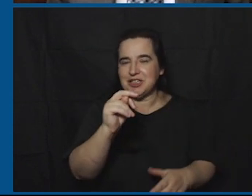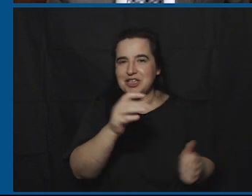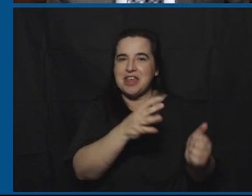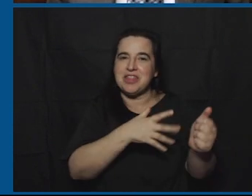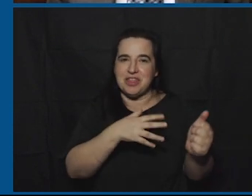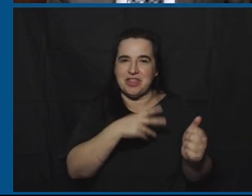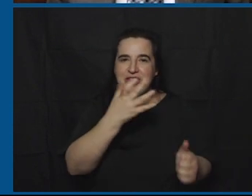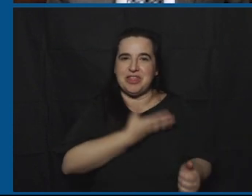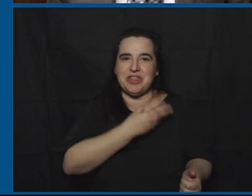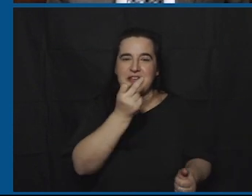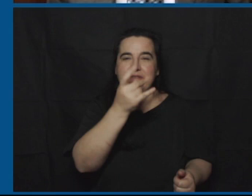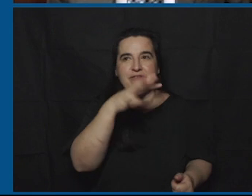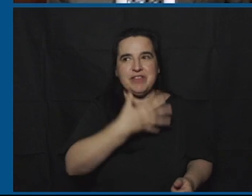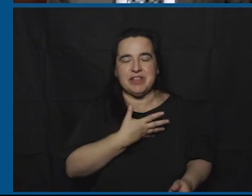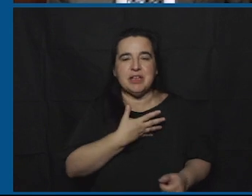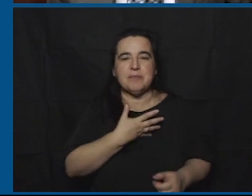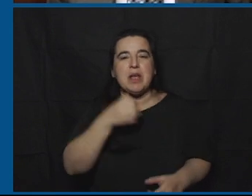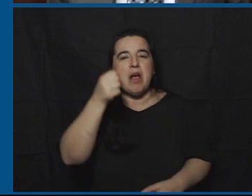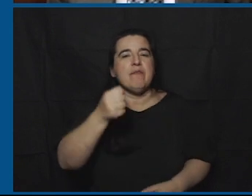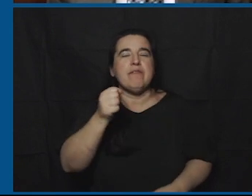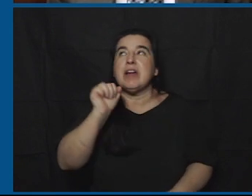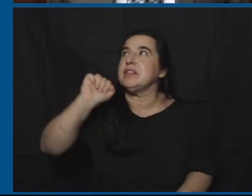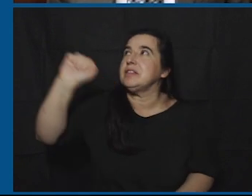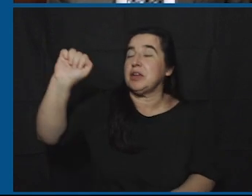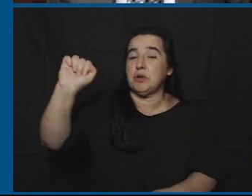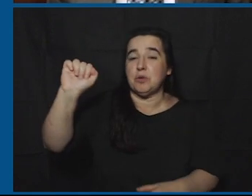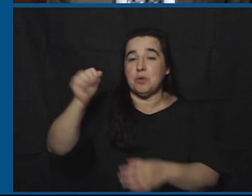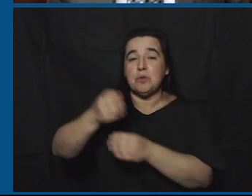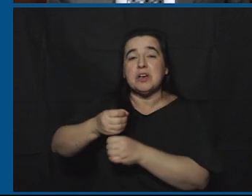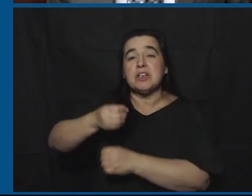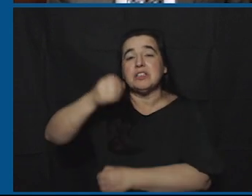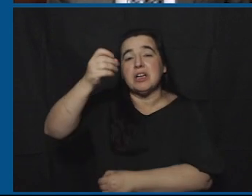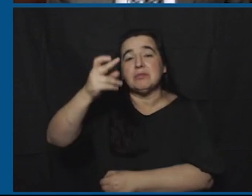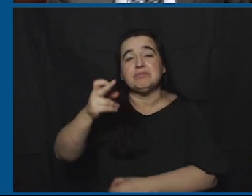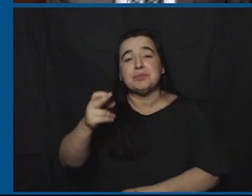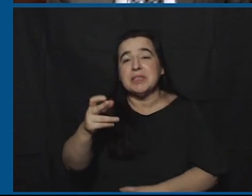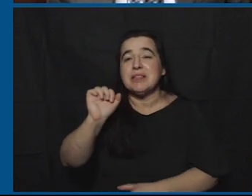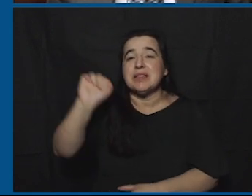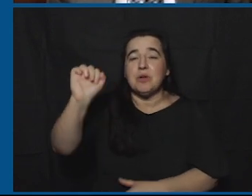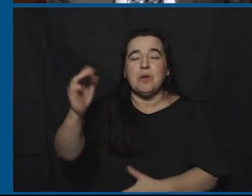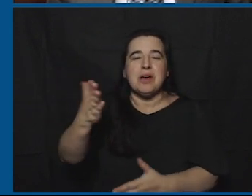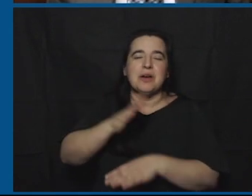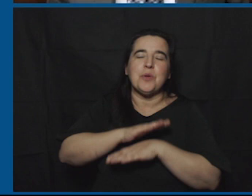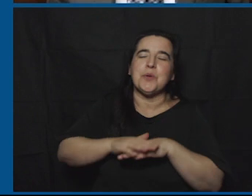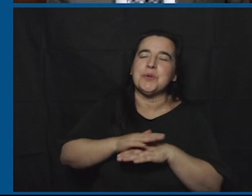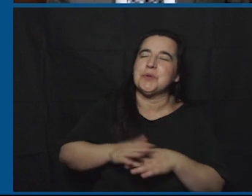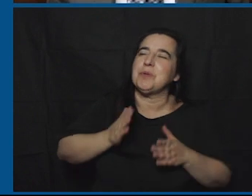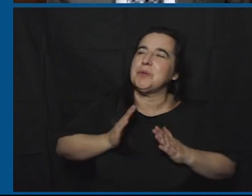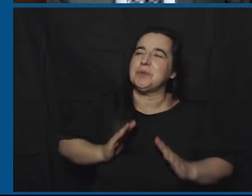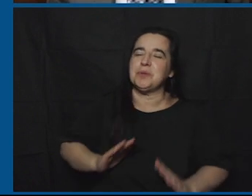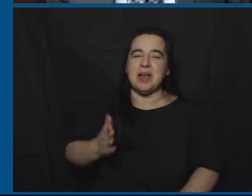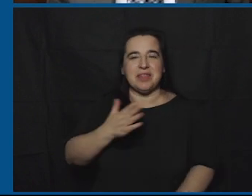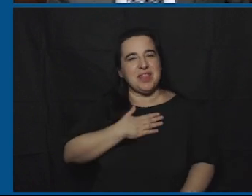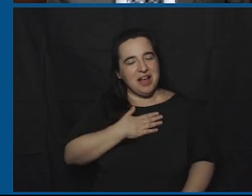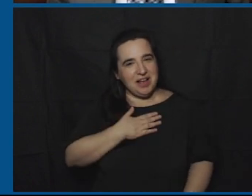muito conhecido nosso. A tua vara e o teu cajado me consolam. Em que medida é que uma vara e um cajado